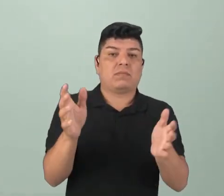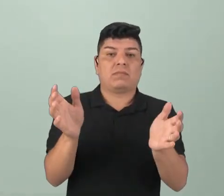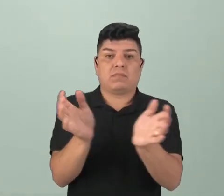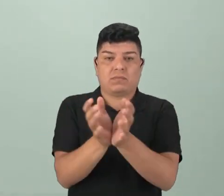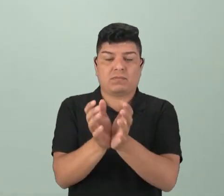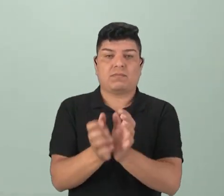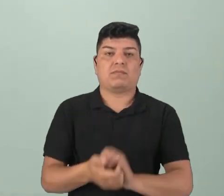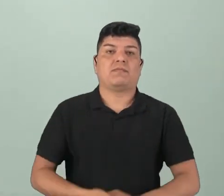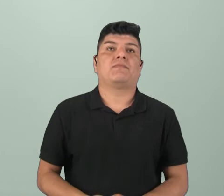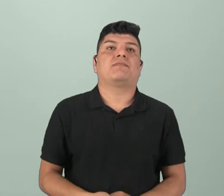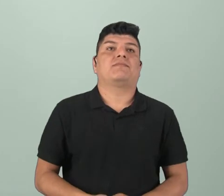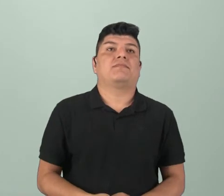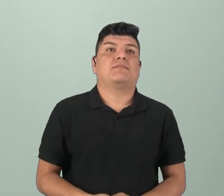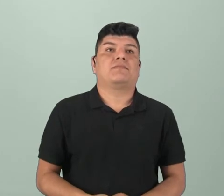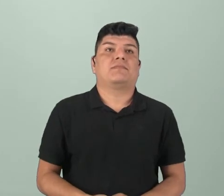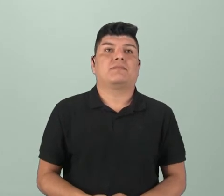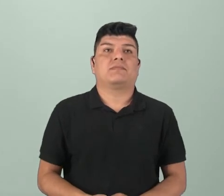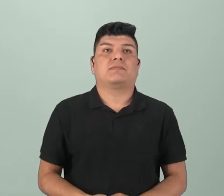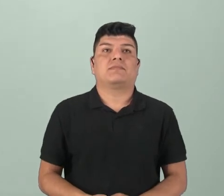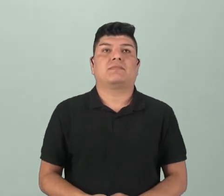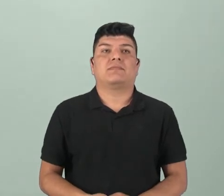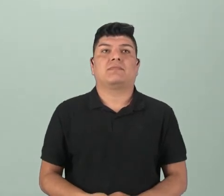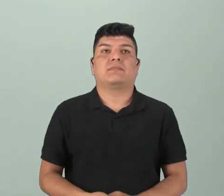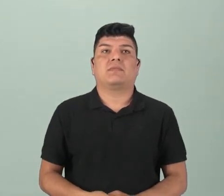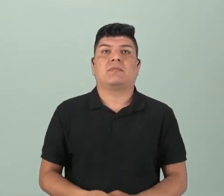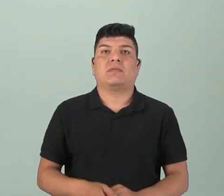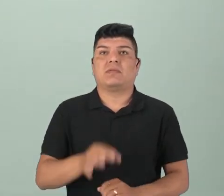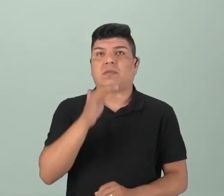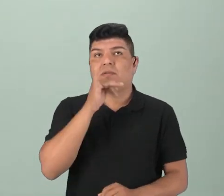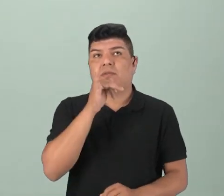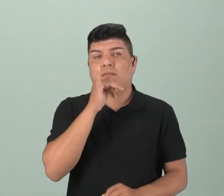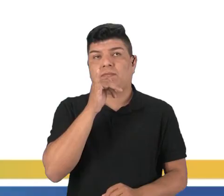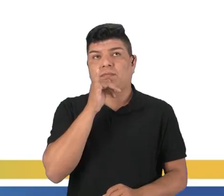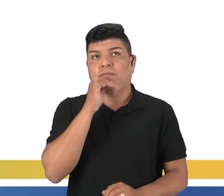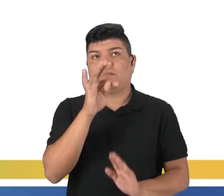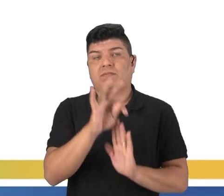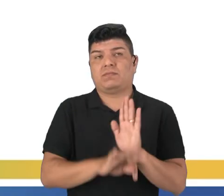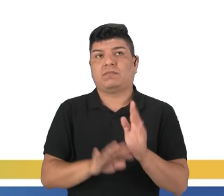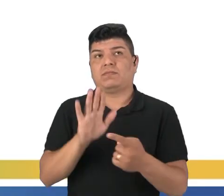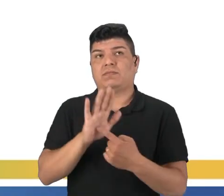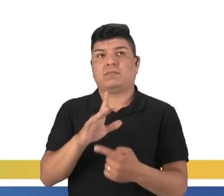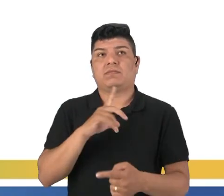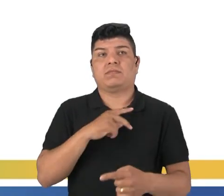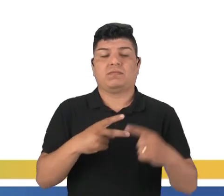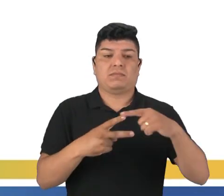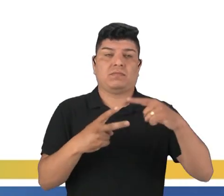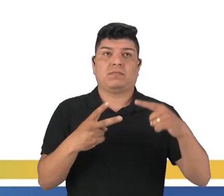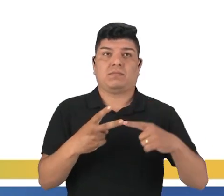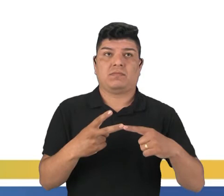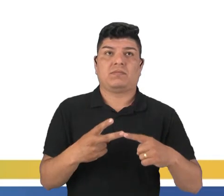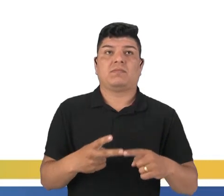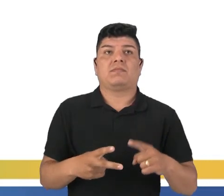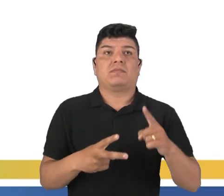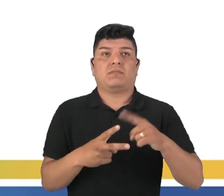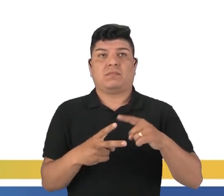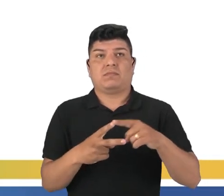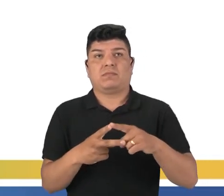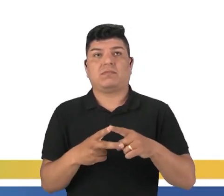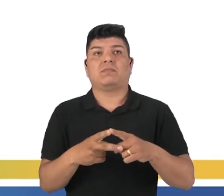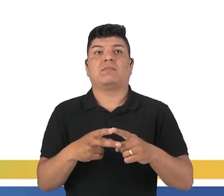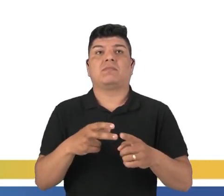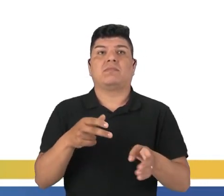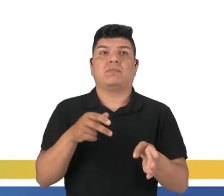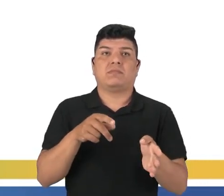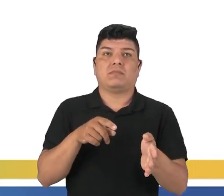turma. Tá? E tipos de textos expositivos? Nós temos aqui dois tipos, né? O texto expositivo